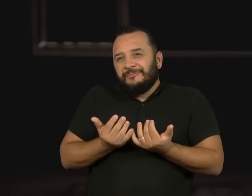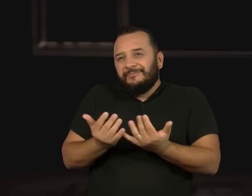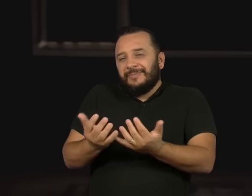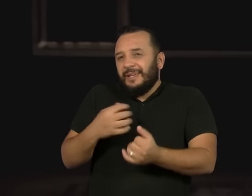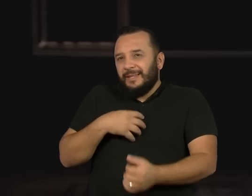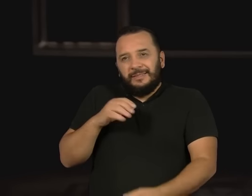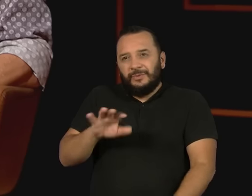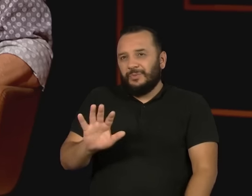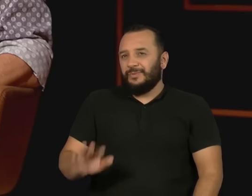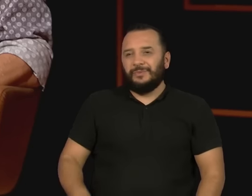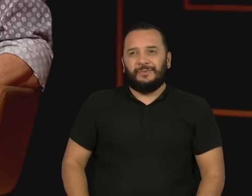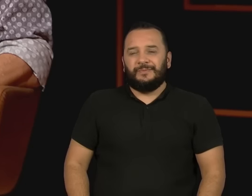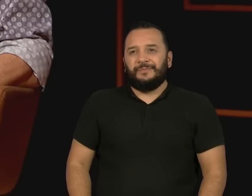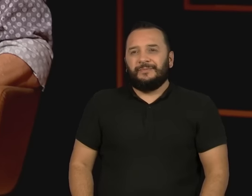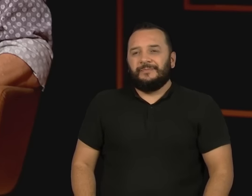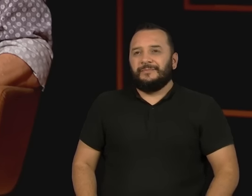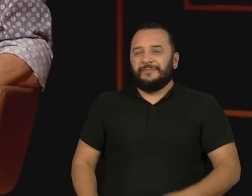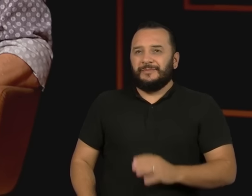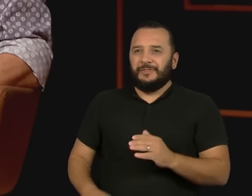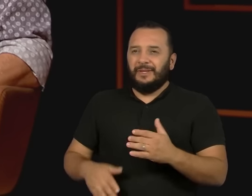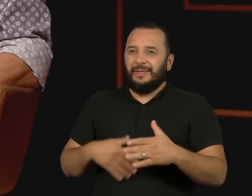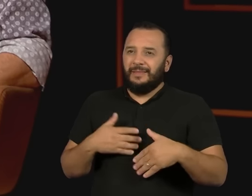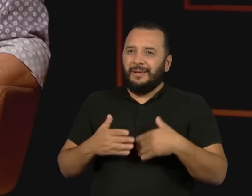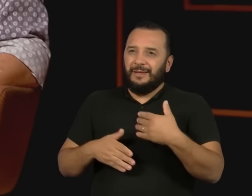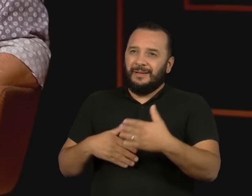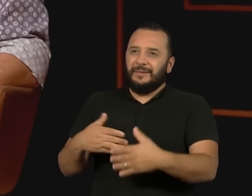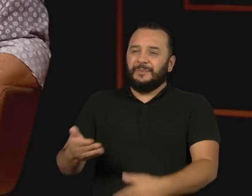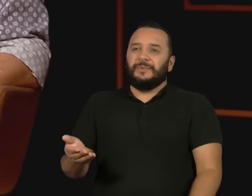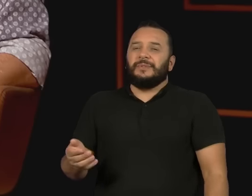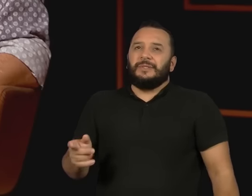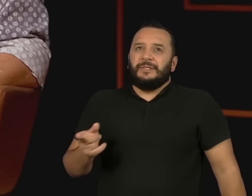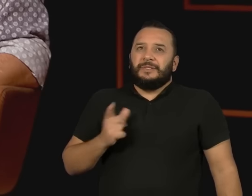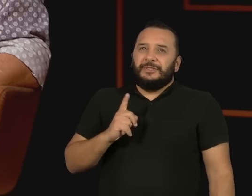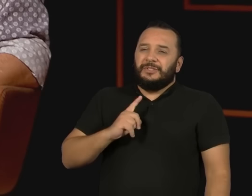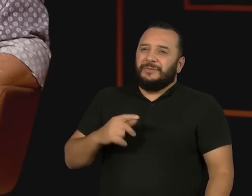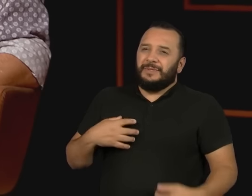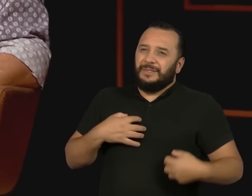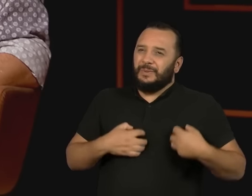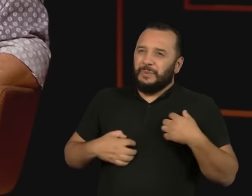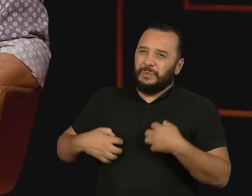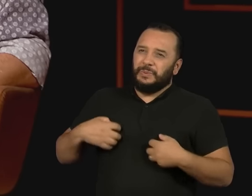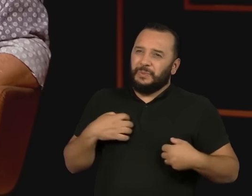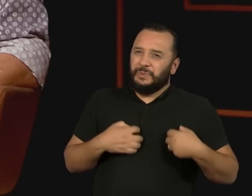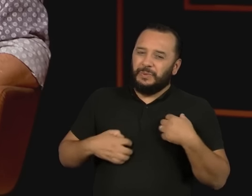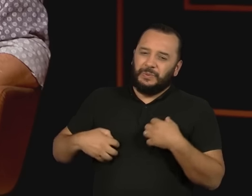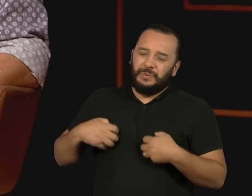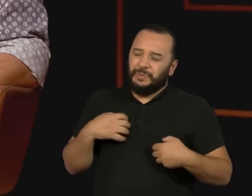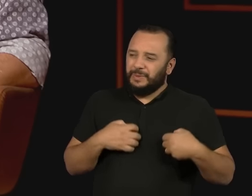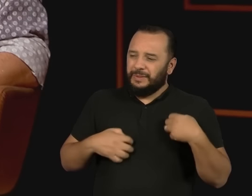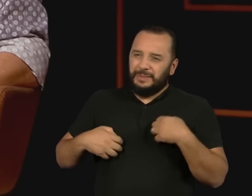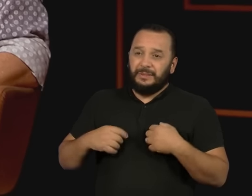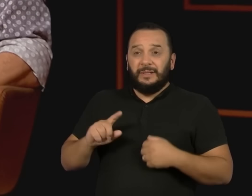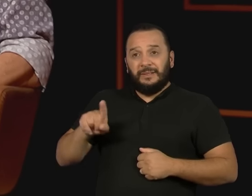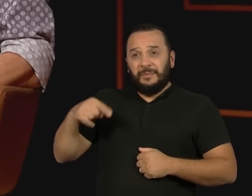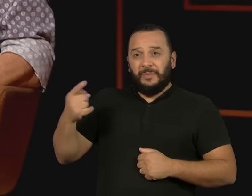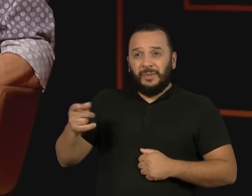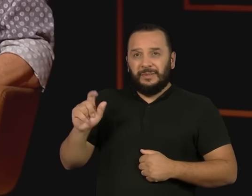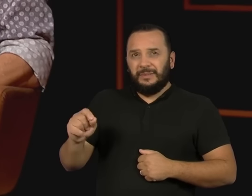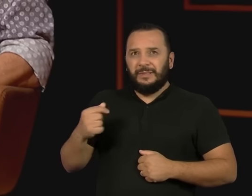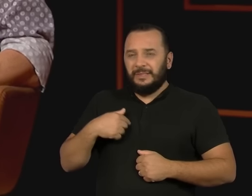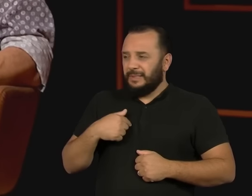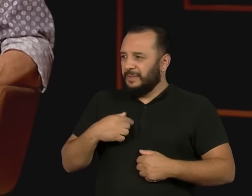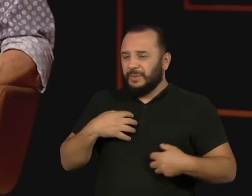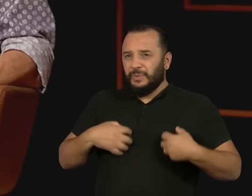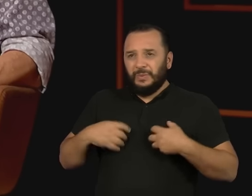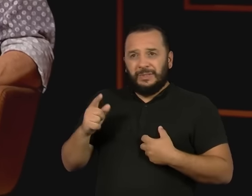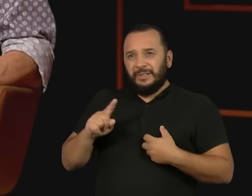assim, eu durante algum tempo tive uma angústia muito grande e depois falei, gente, não posso ter angústia, eu